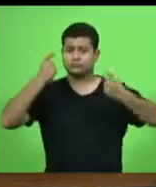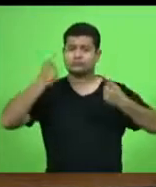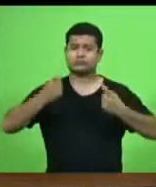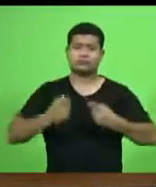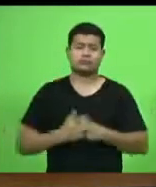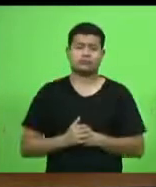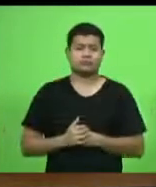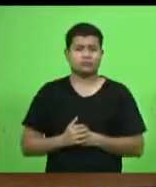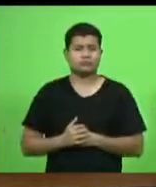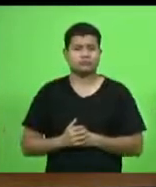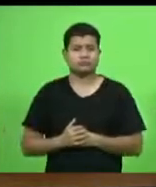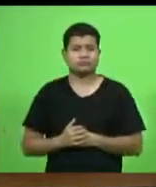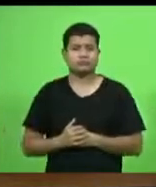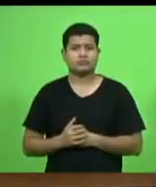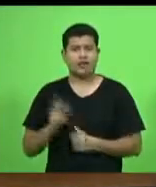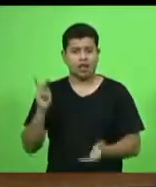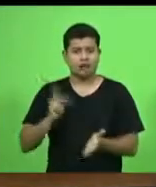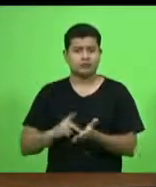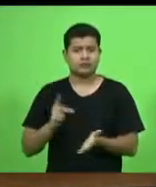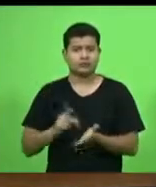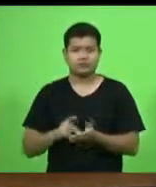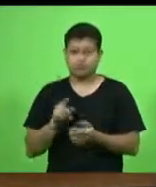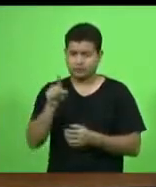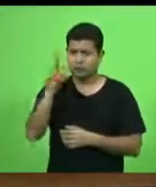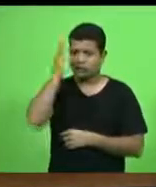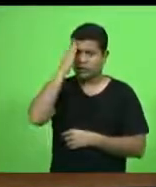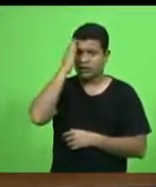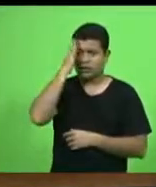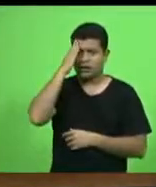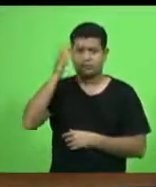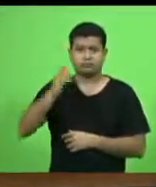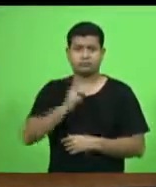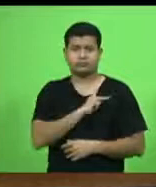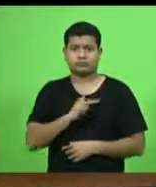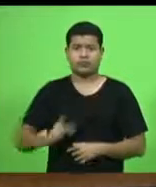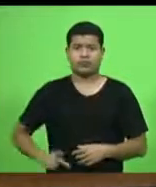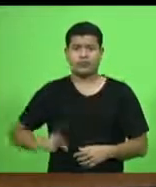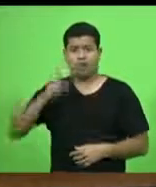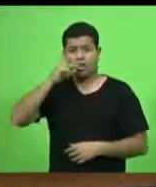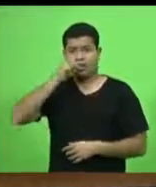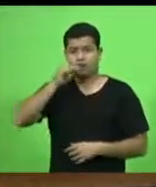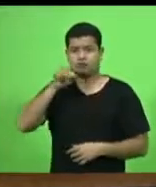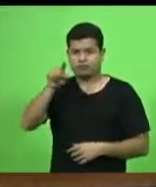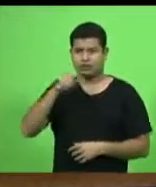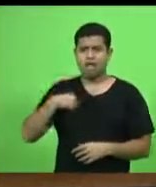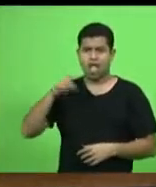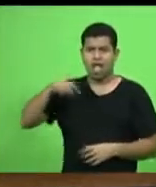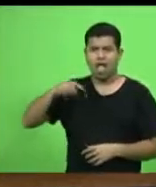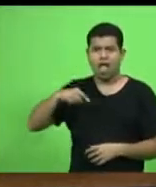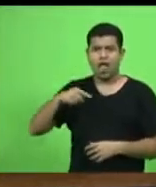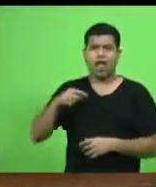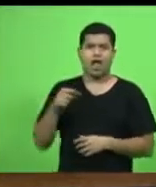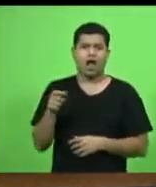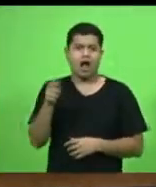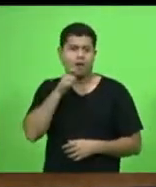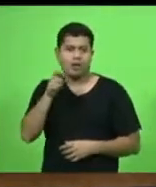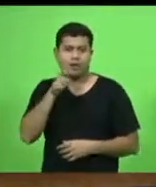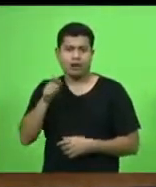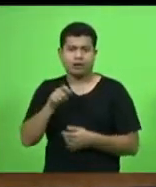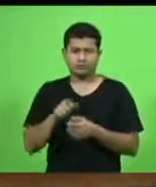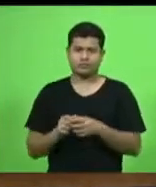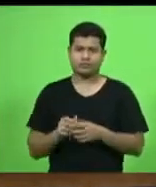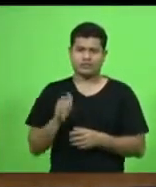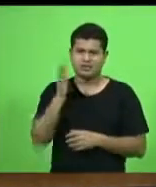Me preocupa. E o senhor sabe, senhor presidente, deputado Kennedy, como é o jornalismo. O senhor é jornalista. Sabe como é que as coisas